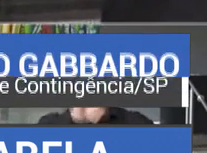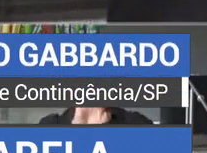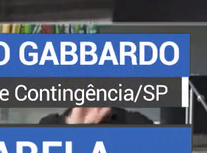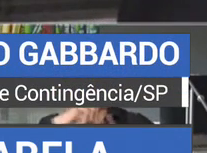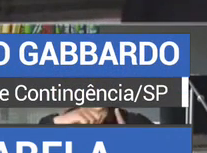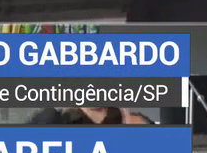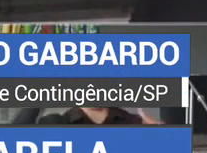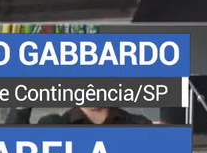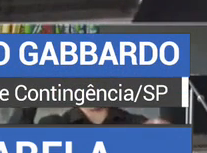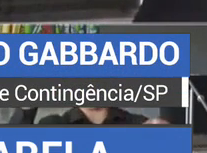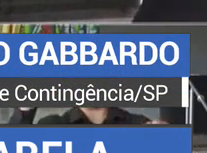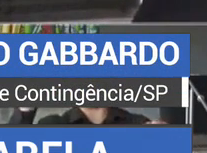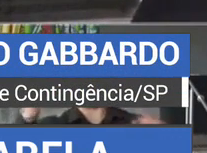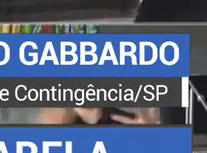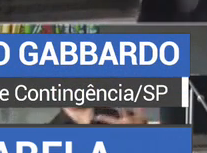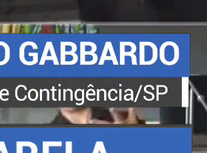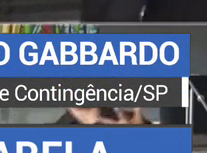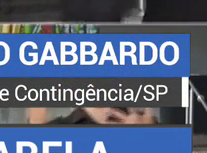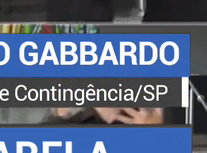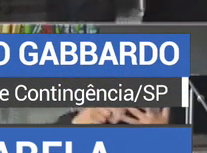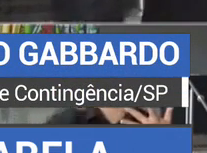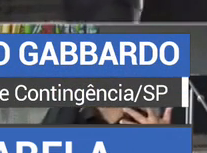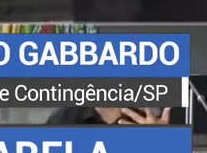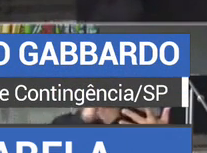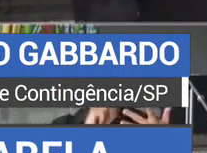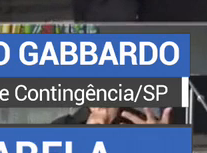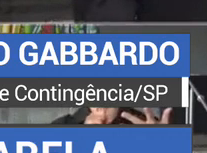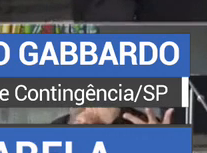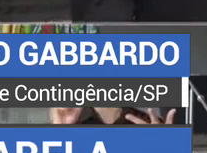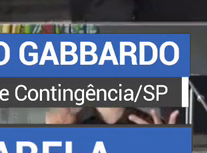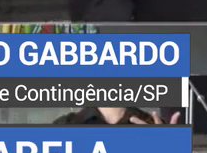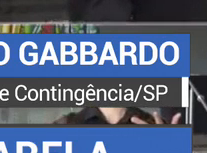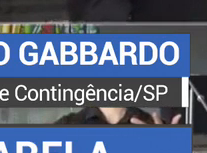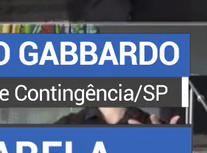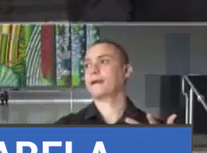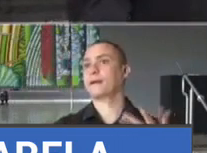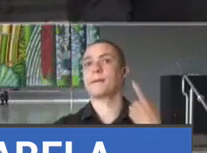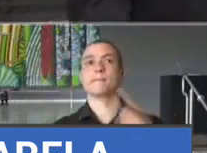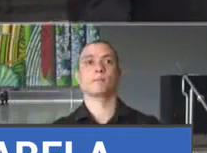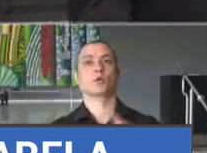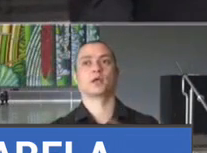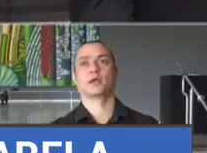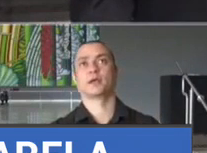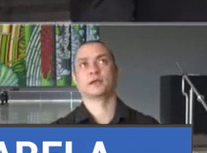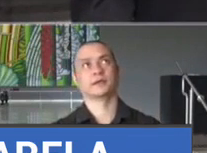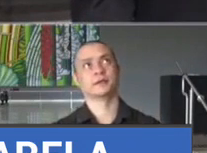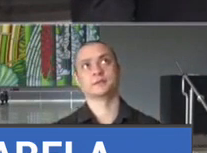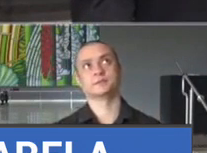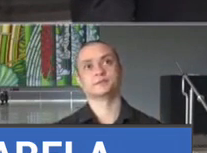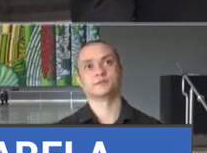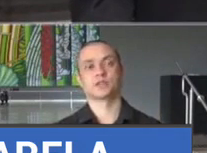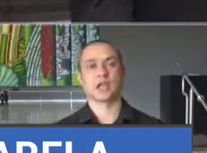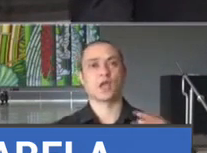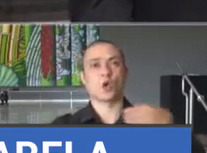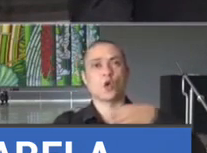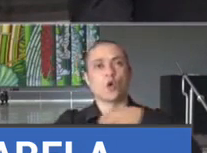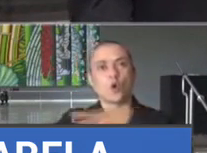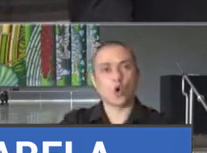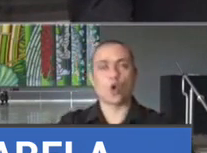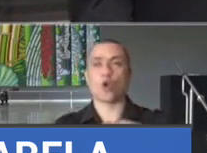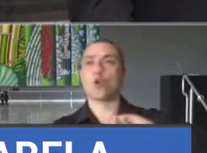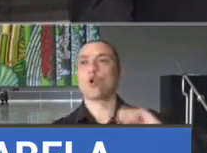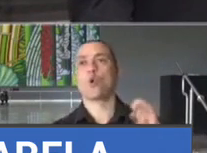passou para fazer amarela por uma determinação ou por alguma orientação